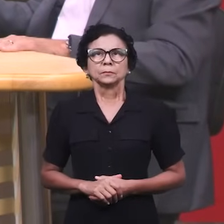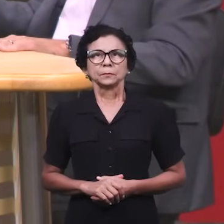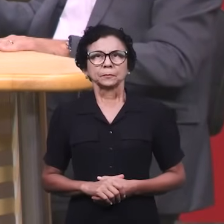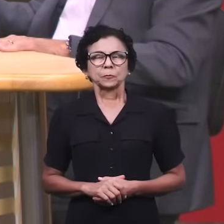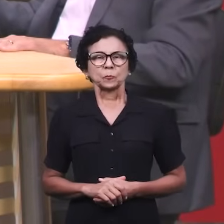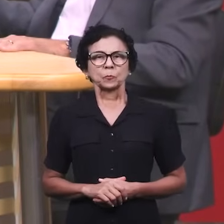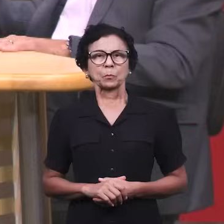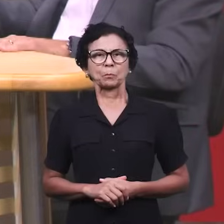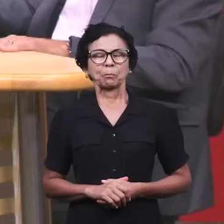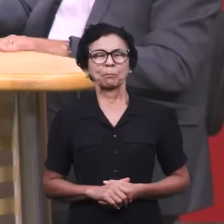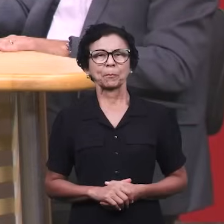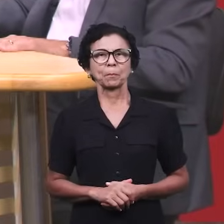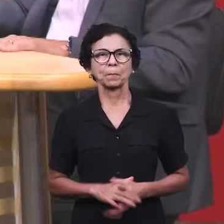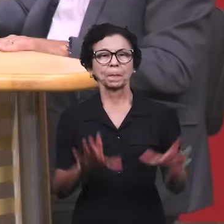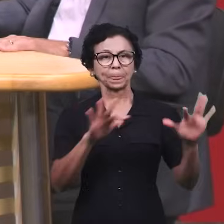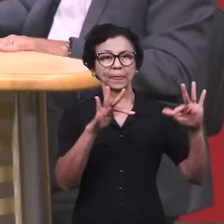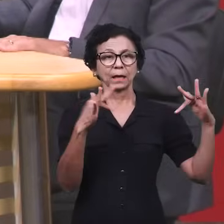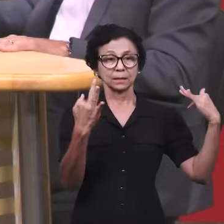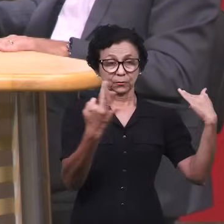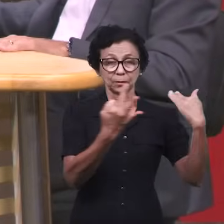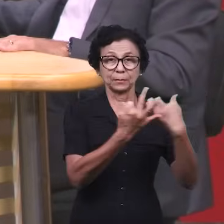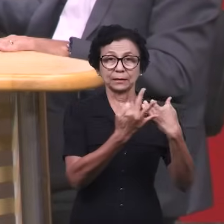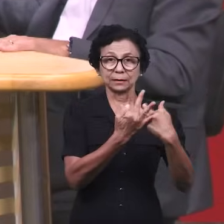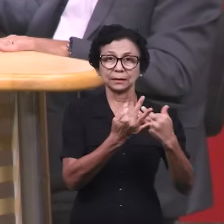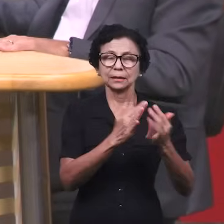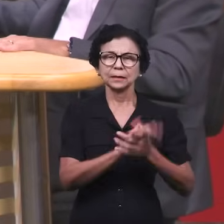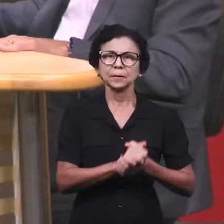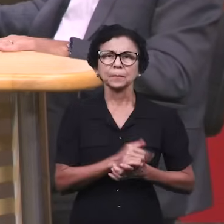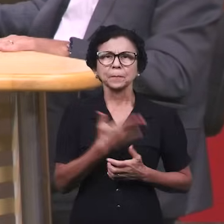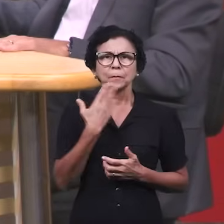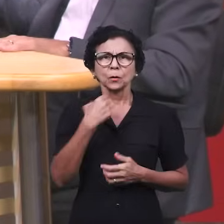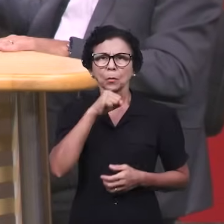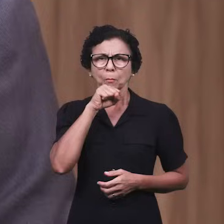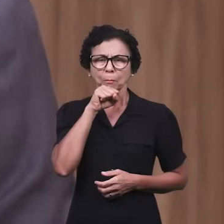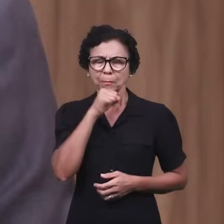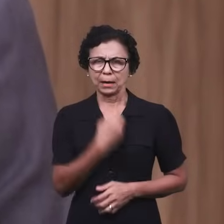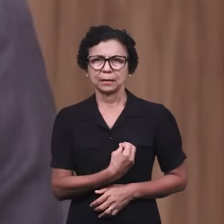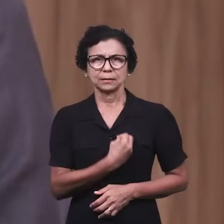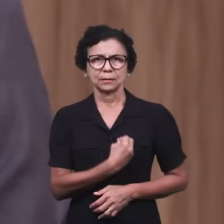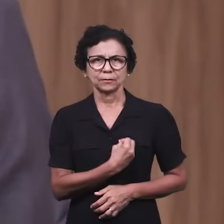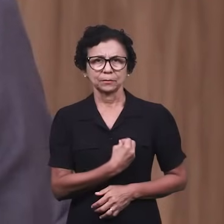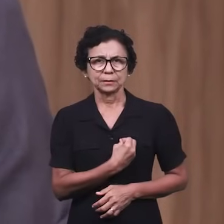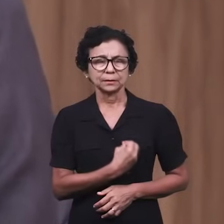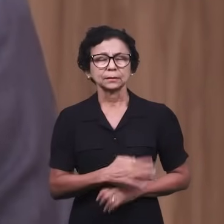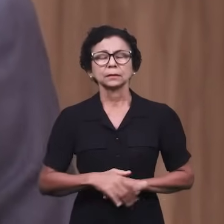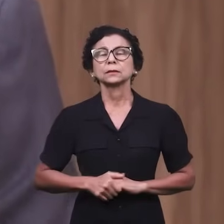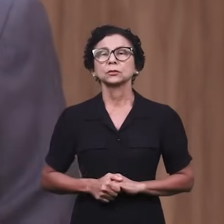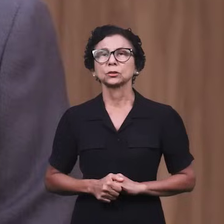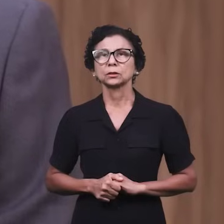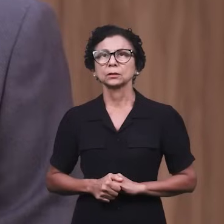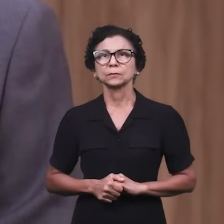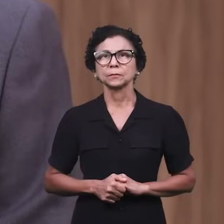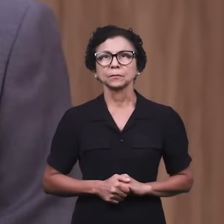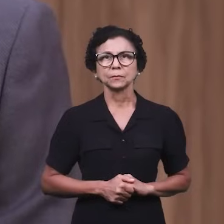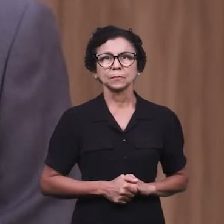vivo tinha par o pai não tava ali por isso é grande observação do senhor para Israel Olha porque Israel estava desobedecendo um pai que estava vivo e